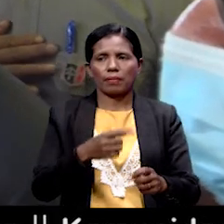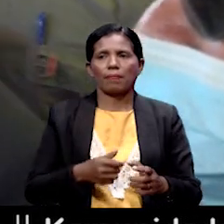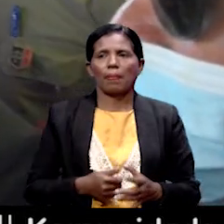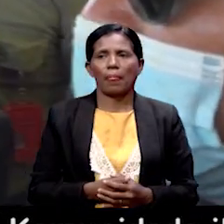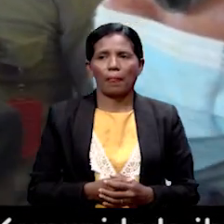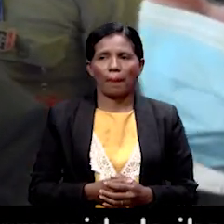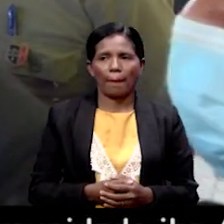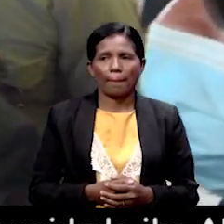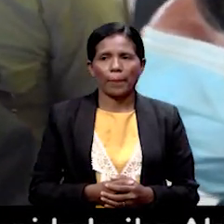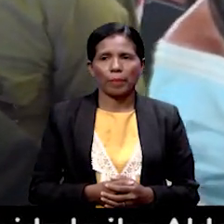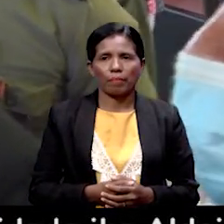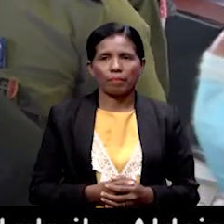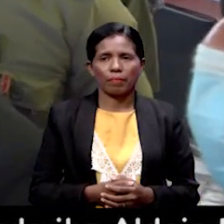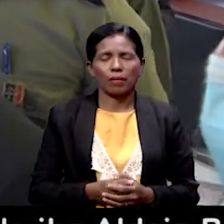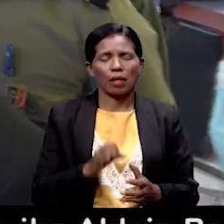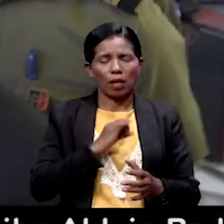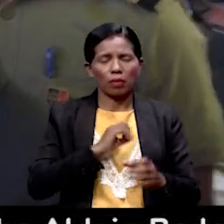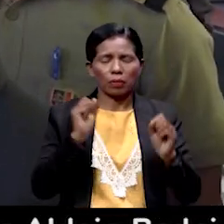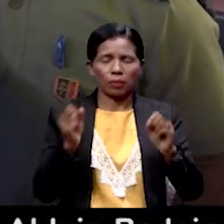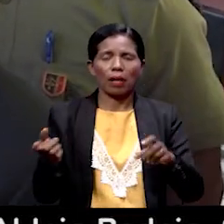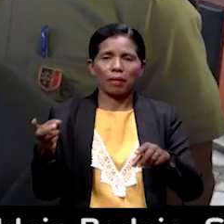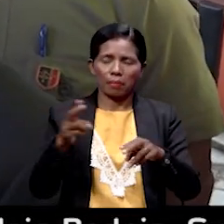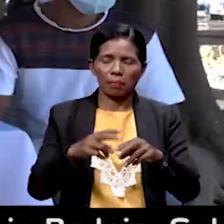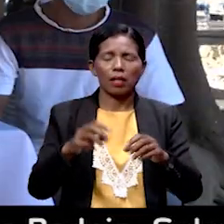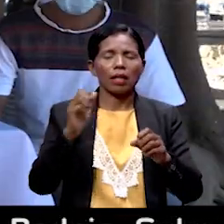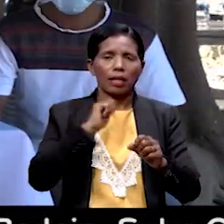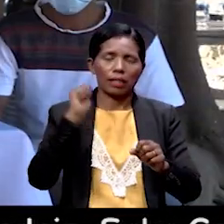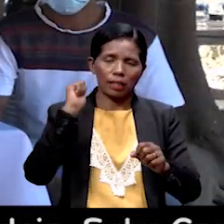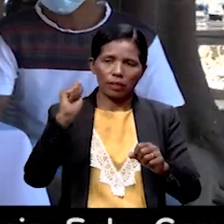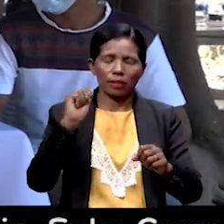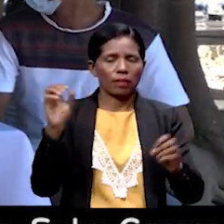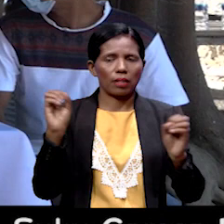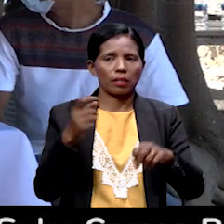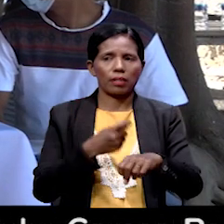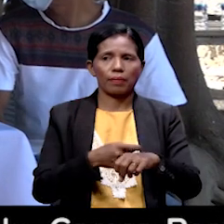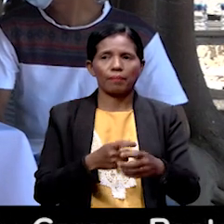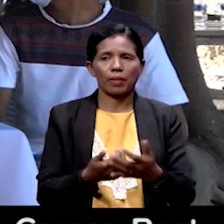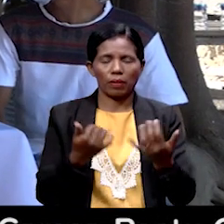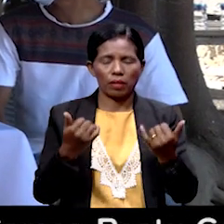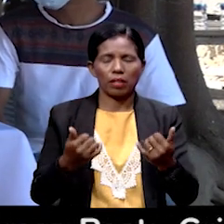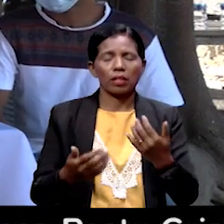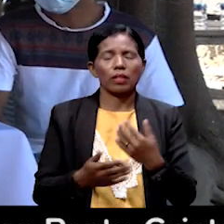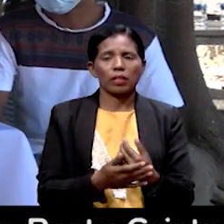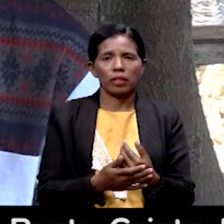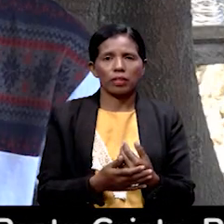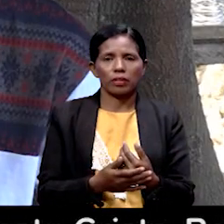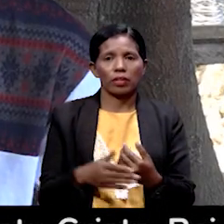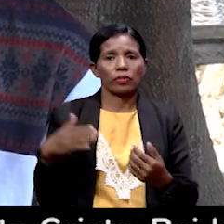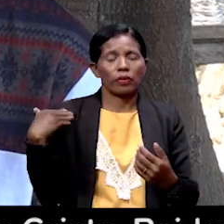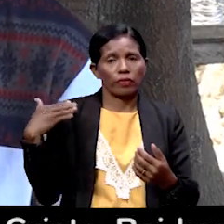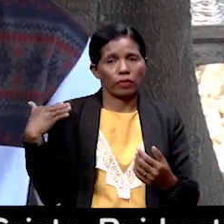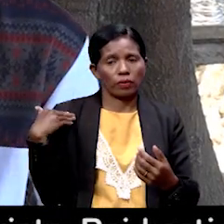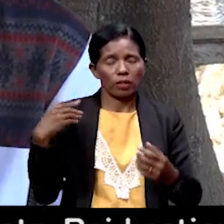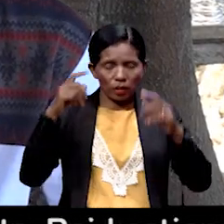ba? Atu candidatu kalai candidatu dan ni sidau tempo para hau kuliah. Antes né, Movimento Juventude Timor-Leste, Husu